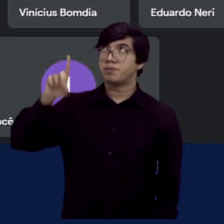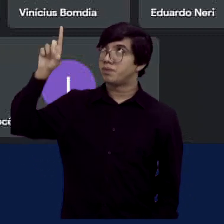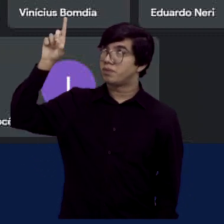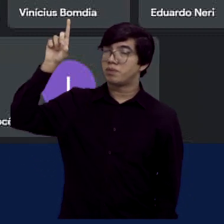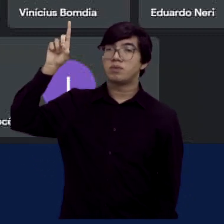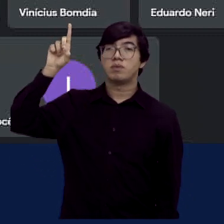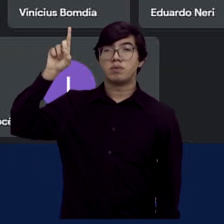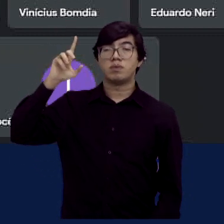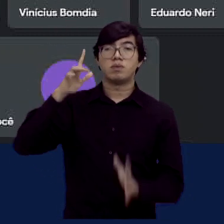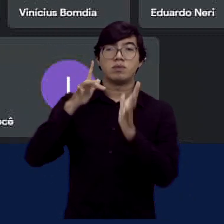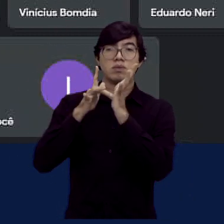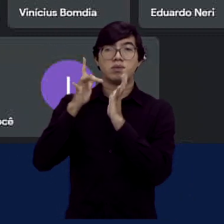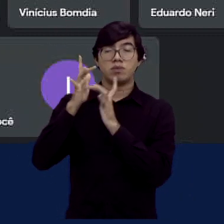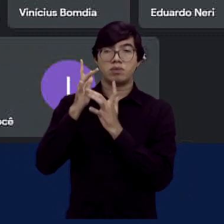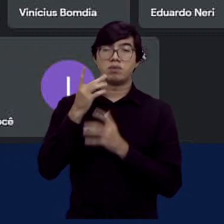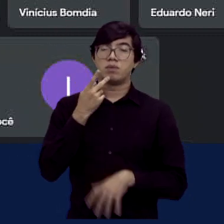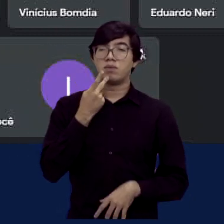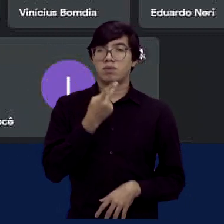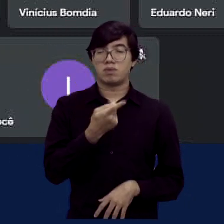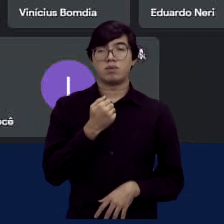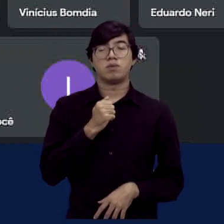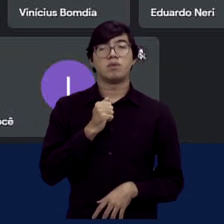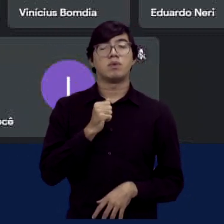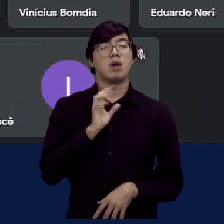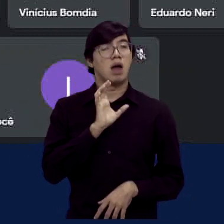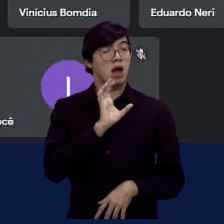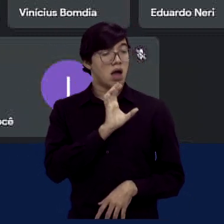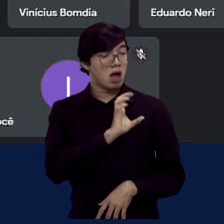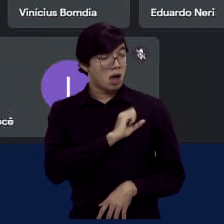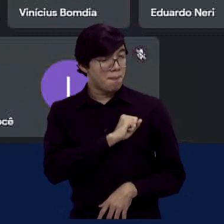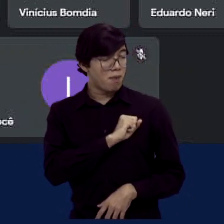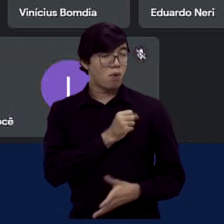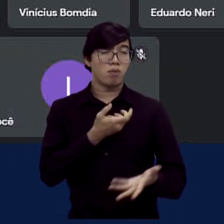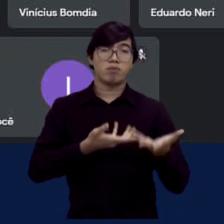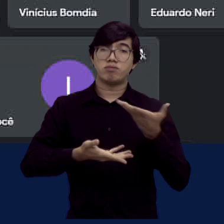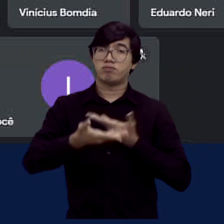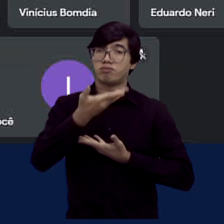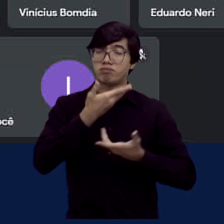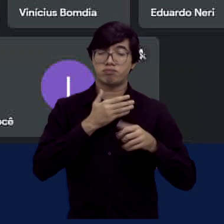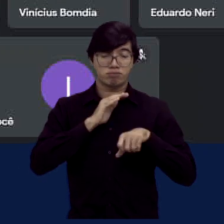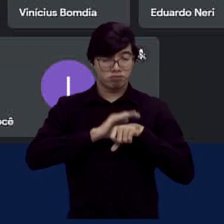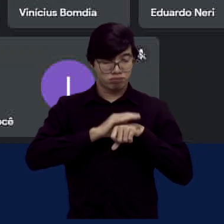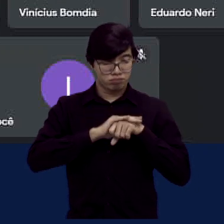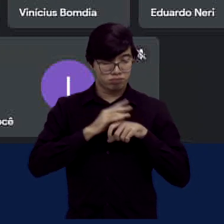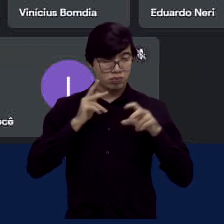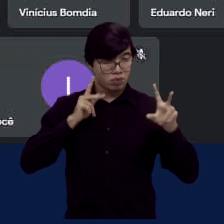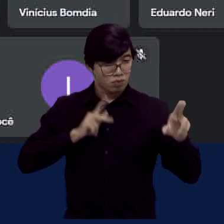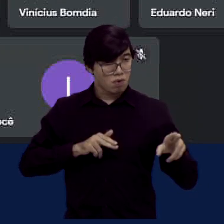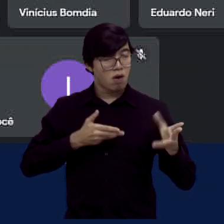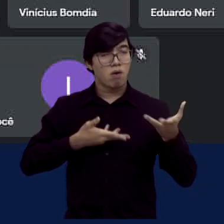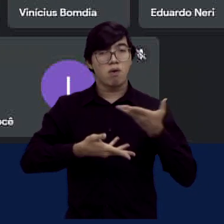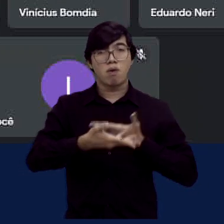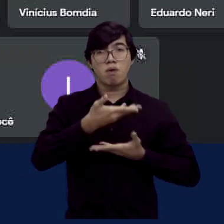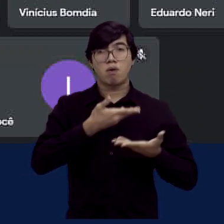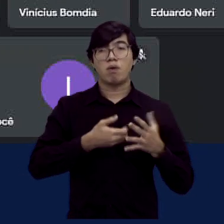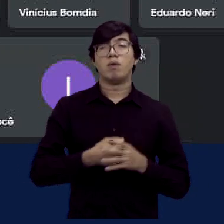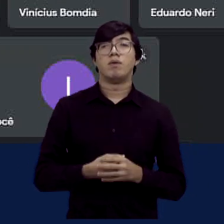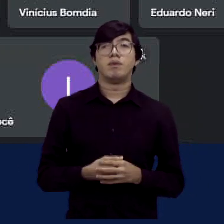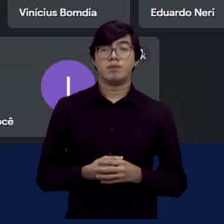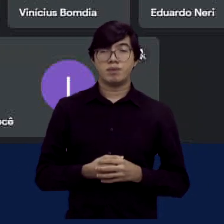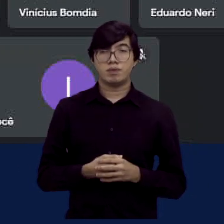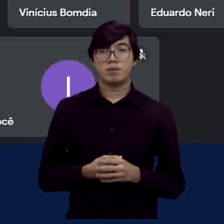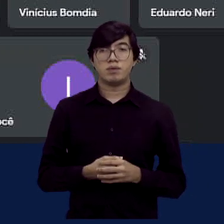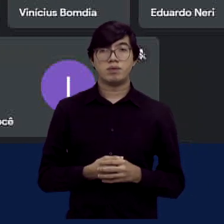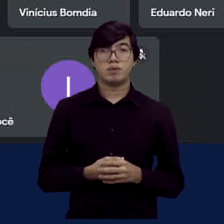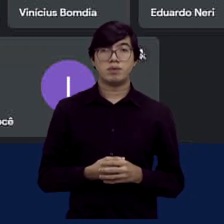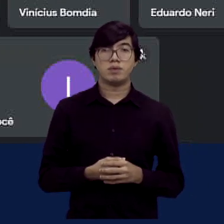disse: amai teu próximo como tu ama a ti mesmo. É só isso, né? E é as 100 razões do amor do